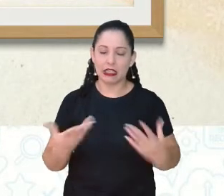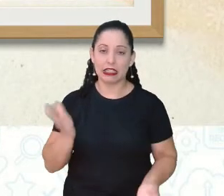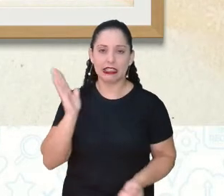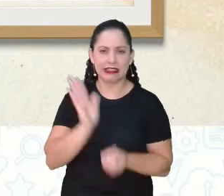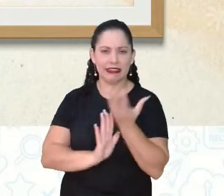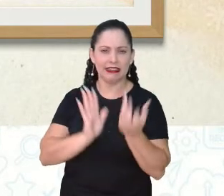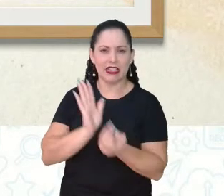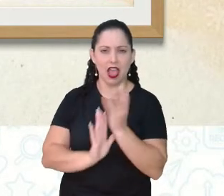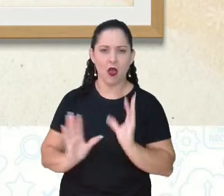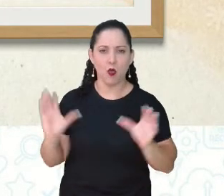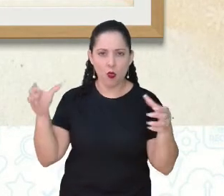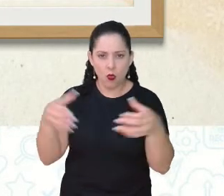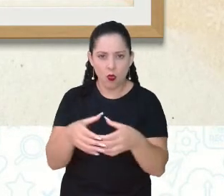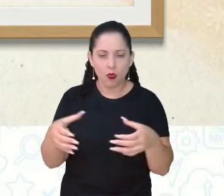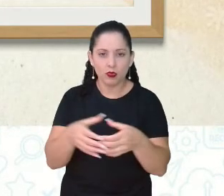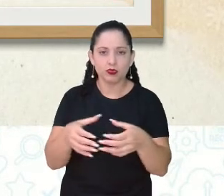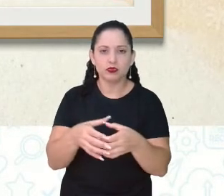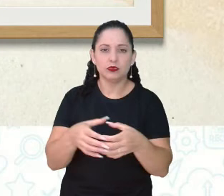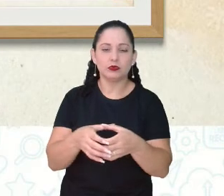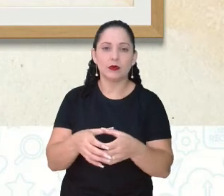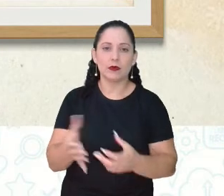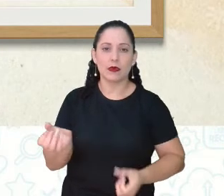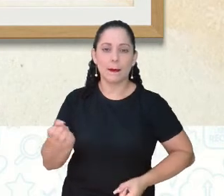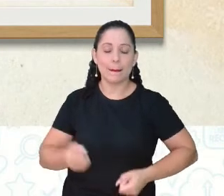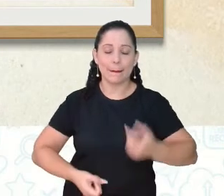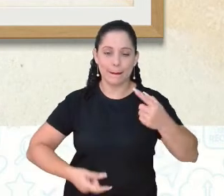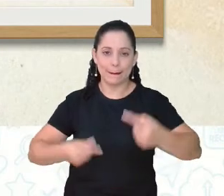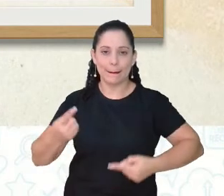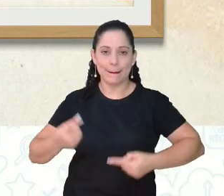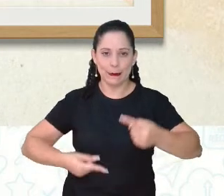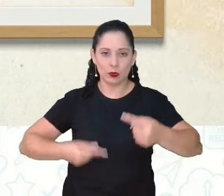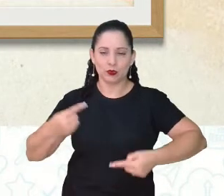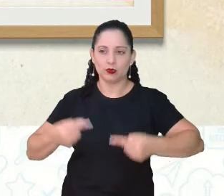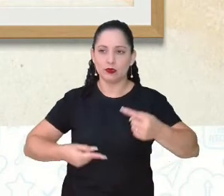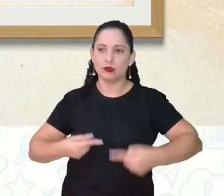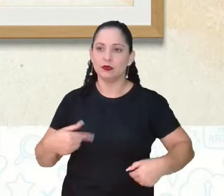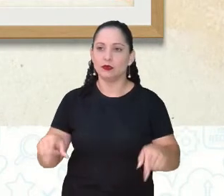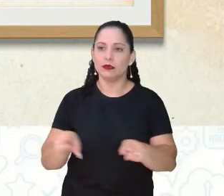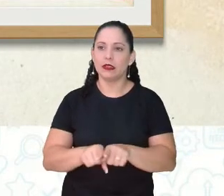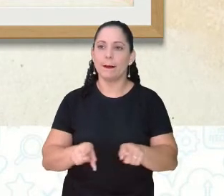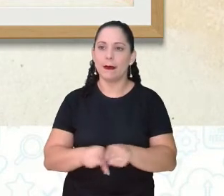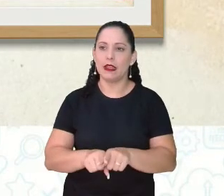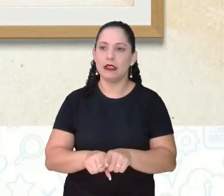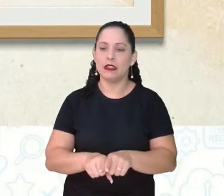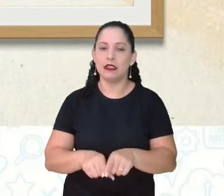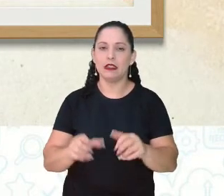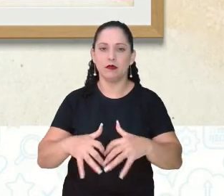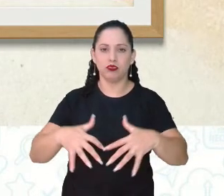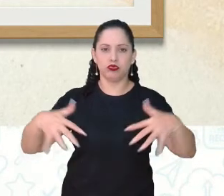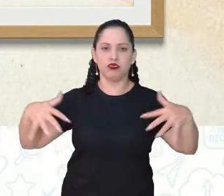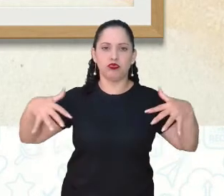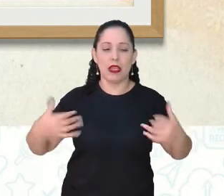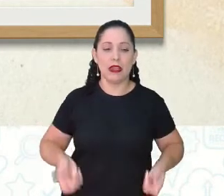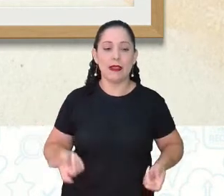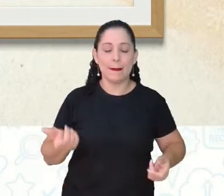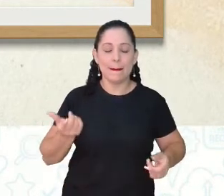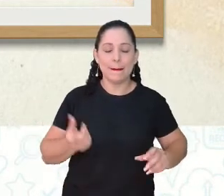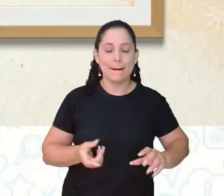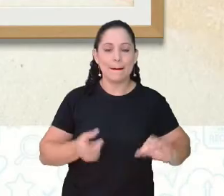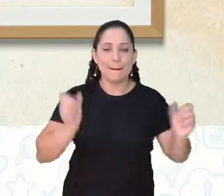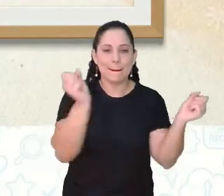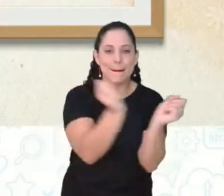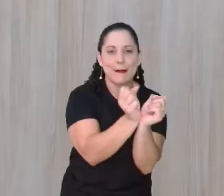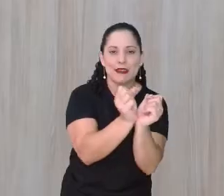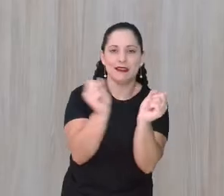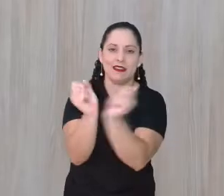de Salvação Pública e o Tribunal Revolucionário. Olha aí, esse tribunal prendia e julgava os traidores da